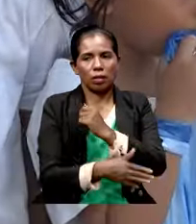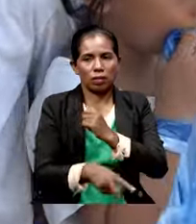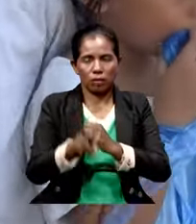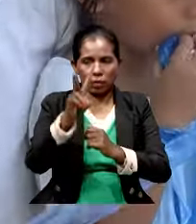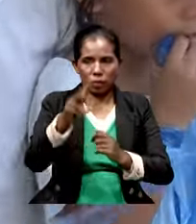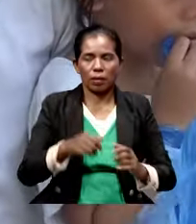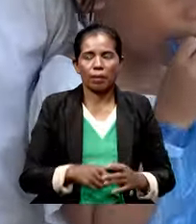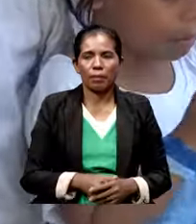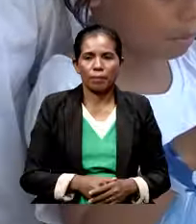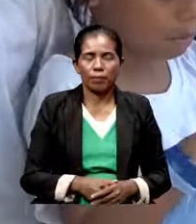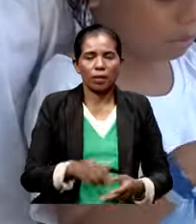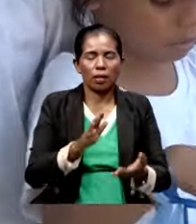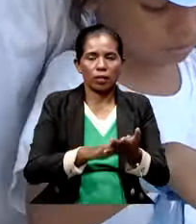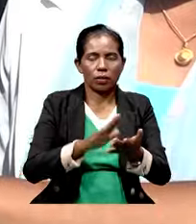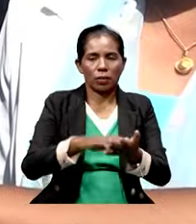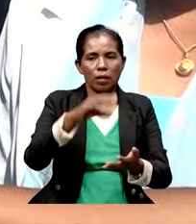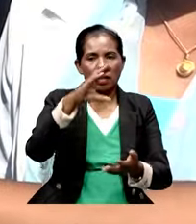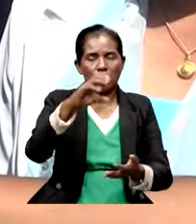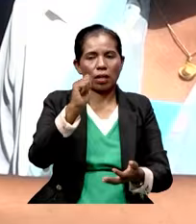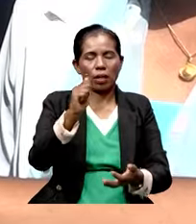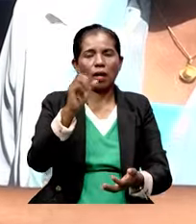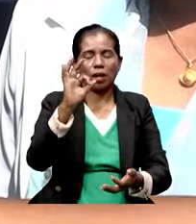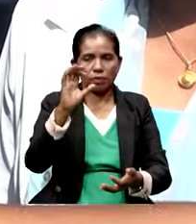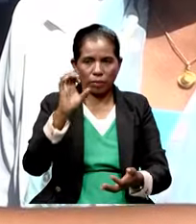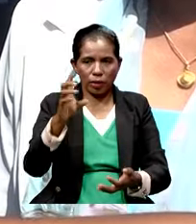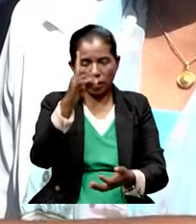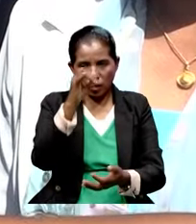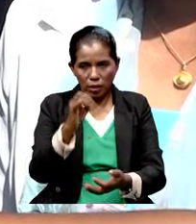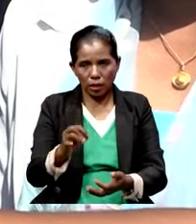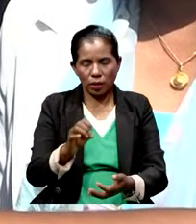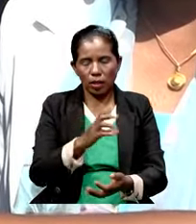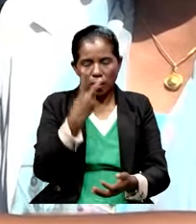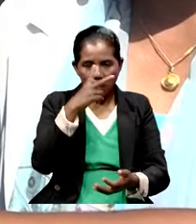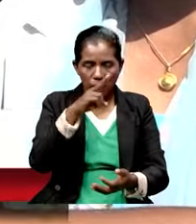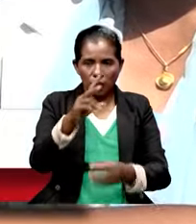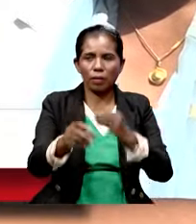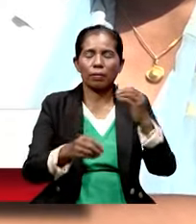A Escola Café da Dili é uma homenagem que estou a prestar